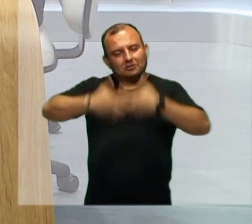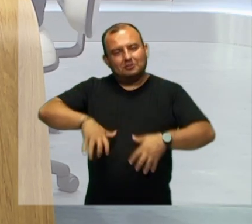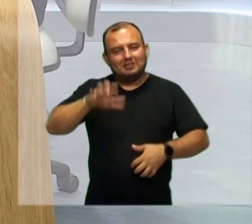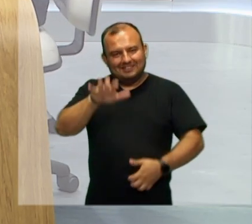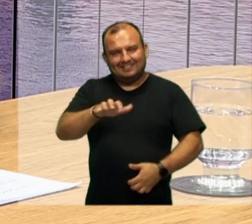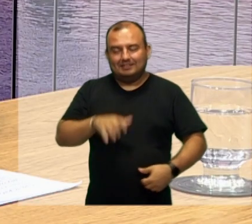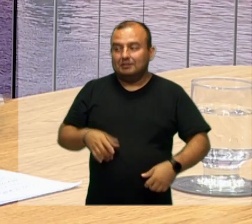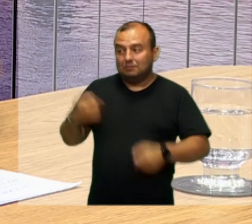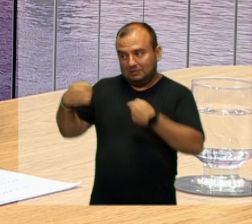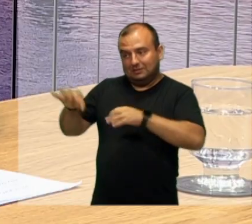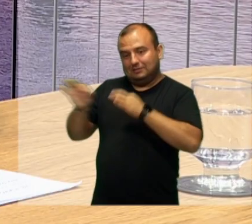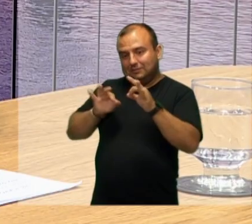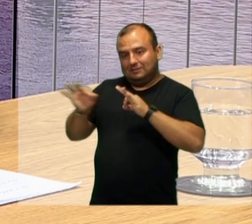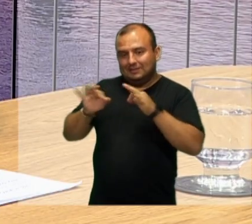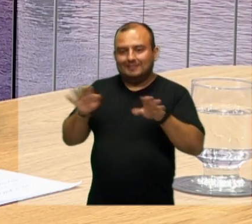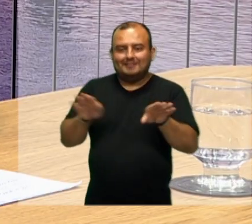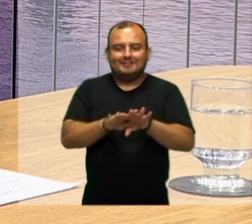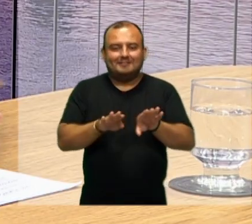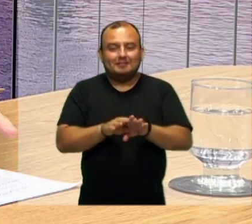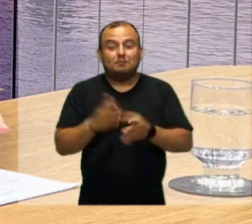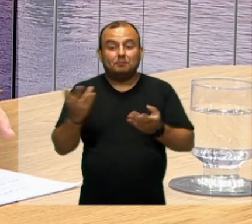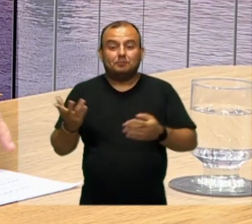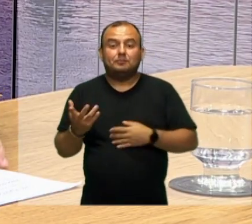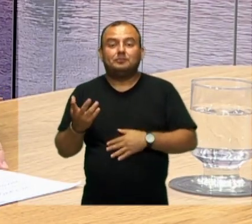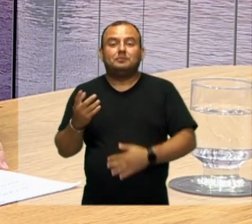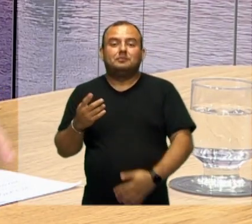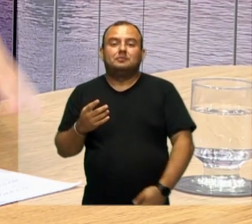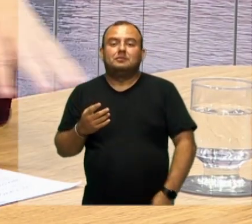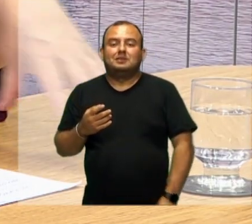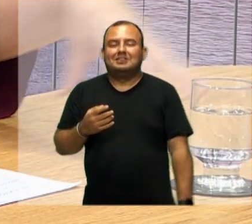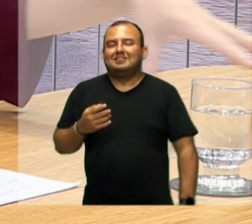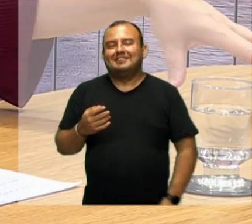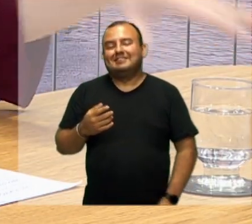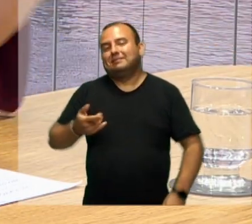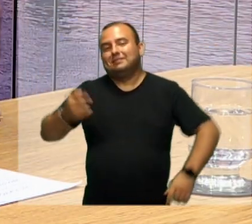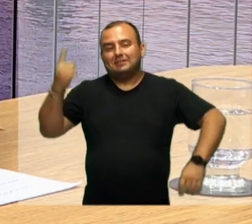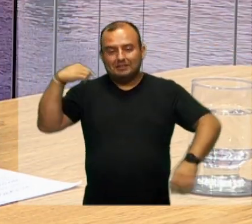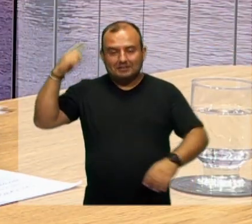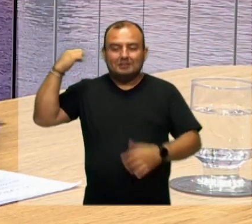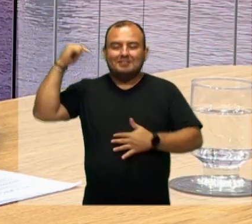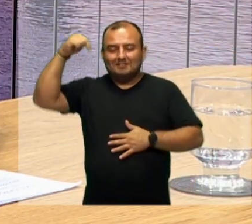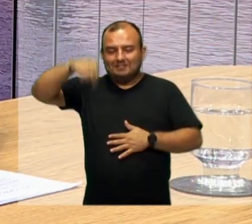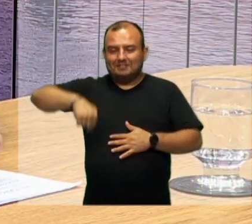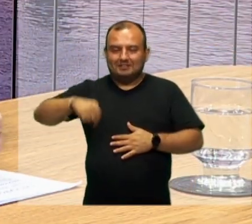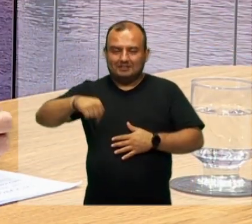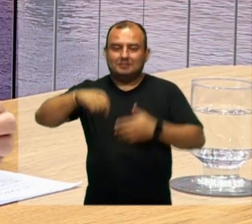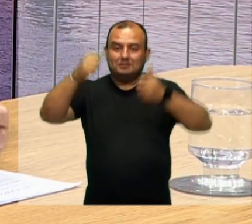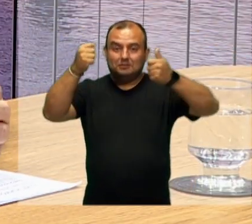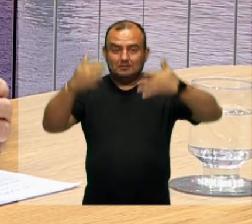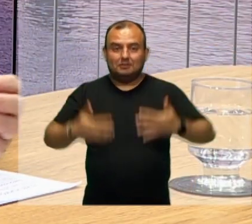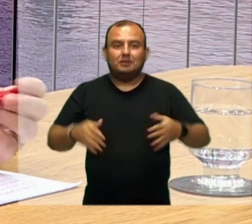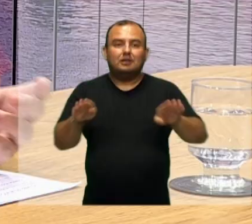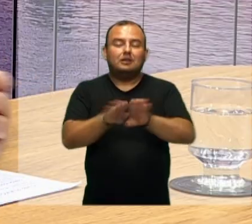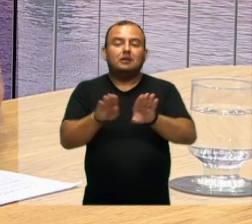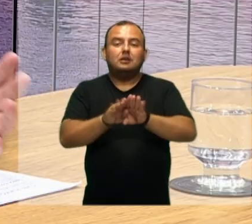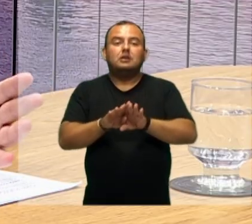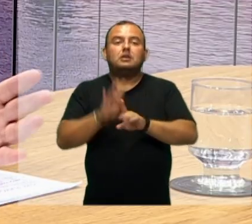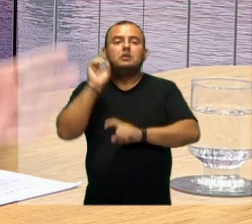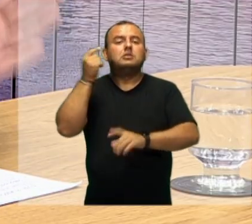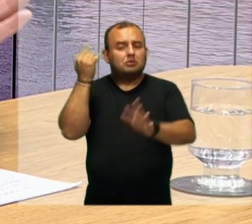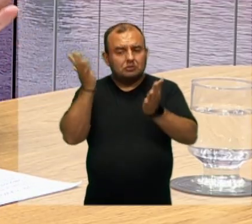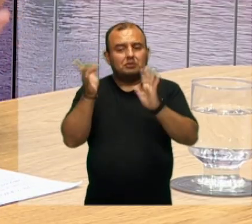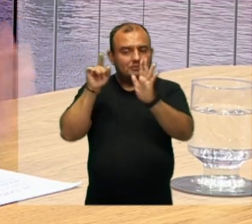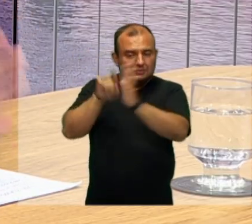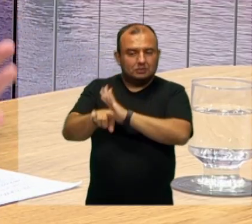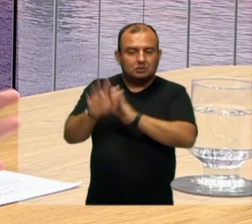preparar, né? E da outra vez, de uma das vezes em que tu estiveste aqui conosco, eu já te